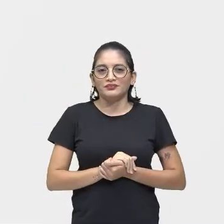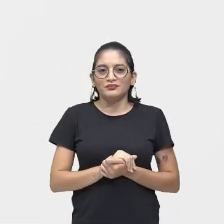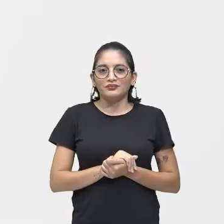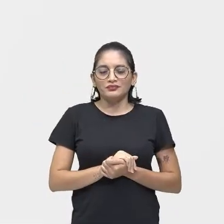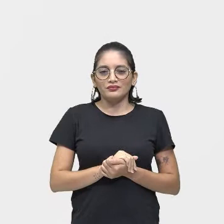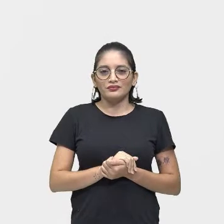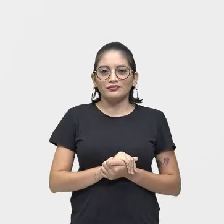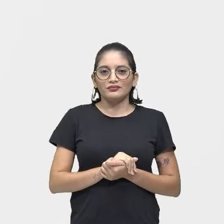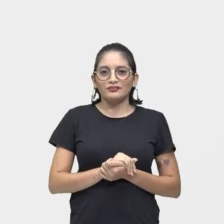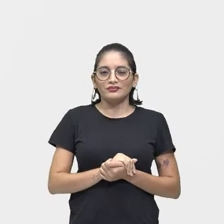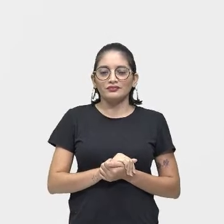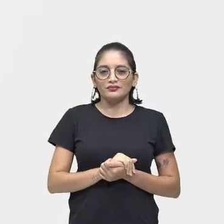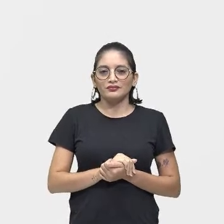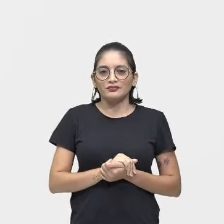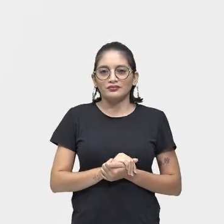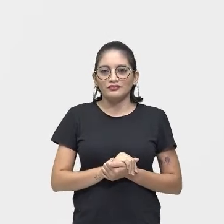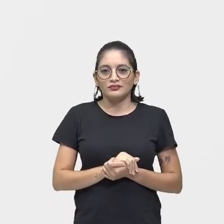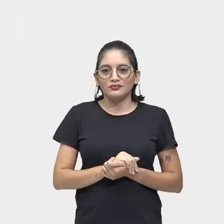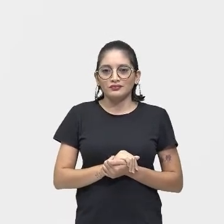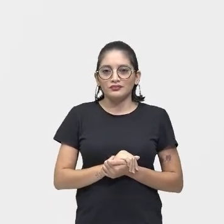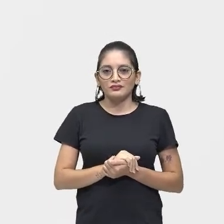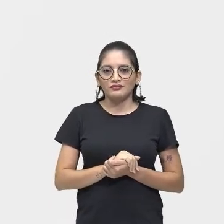gente,